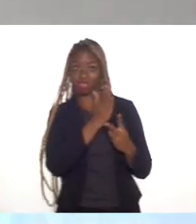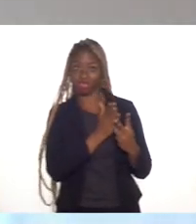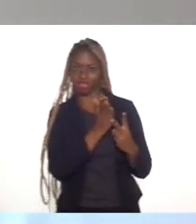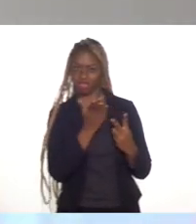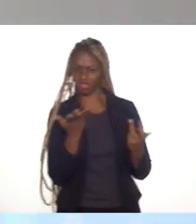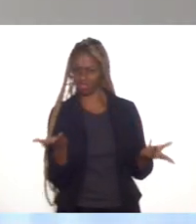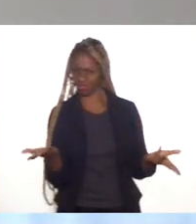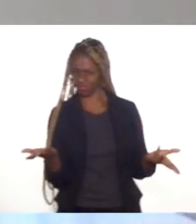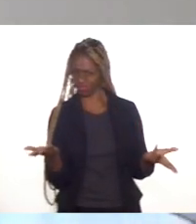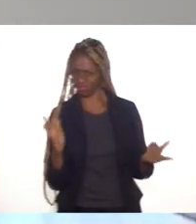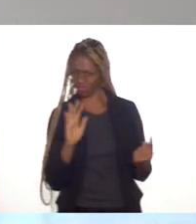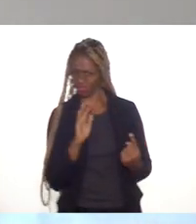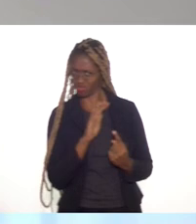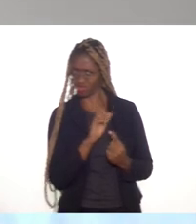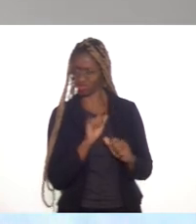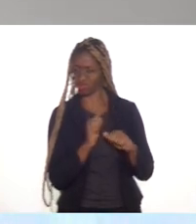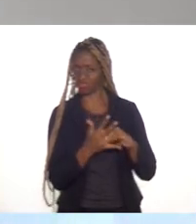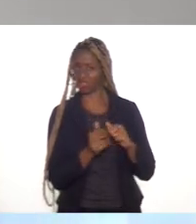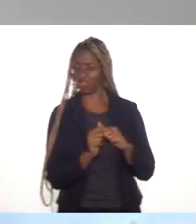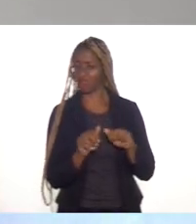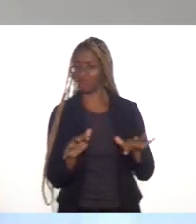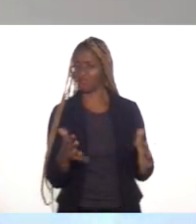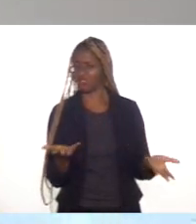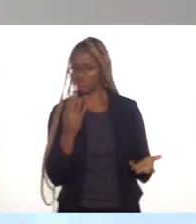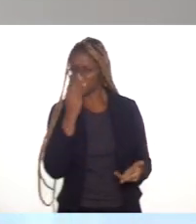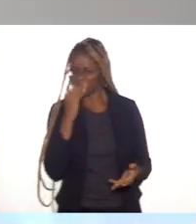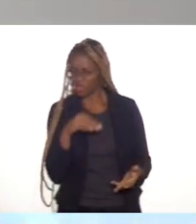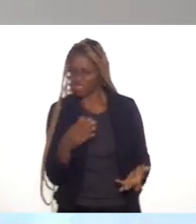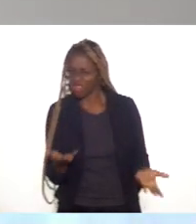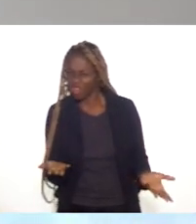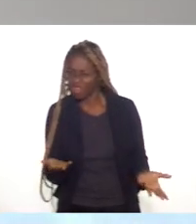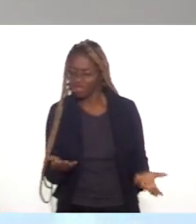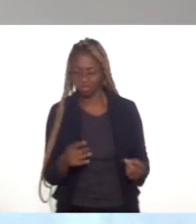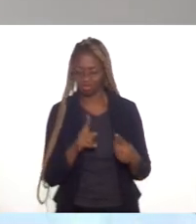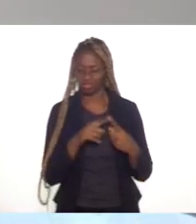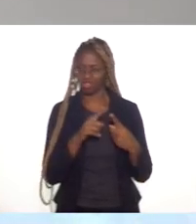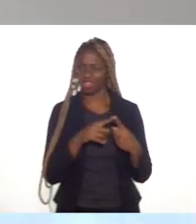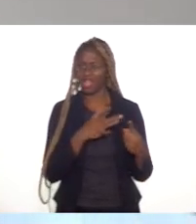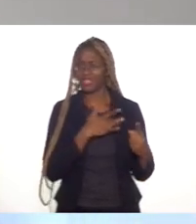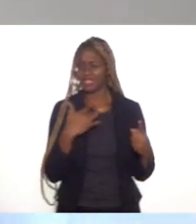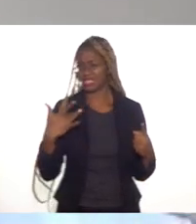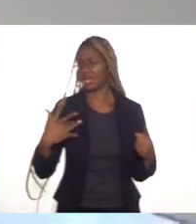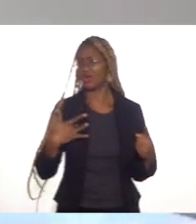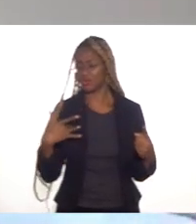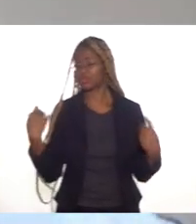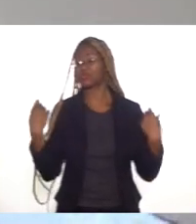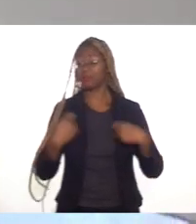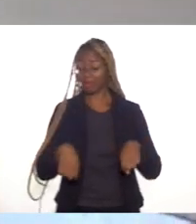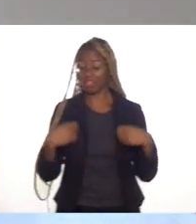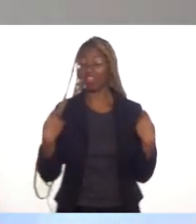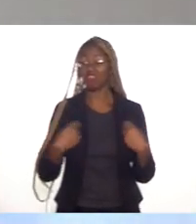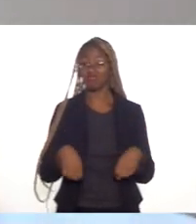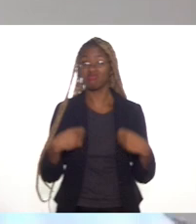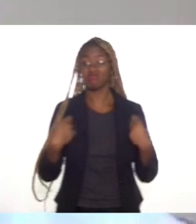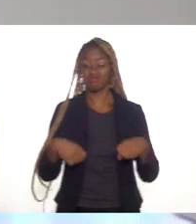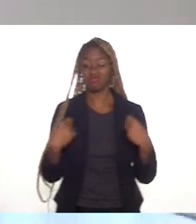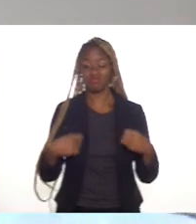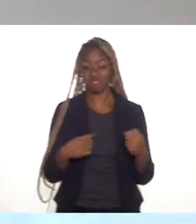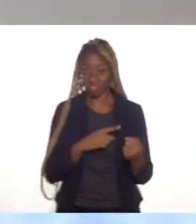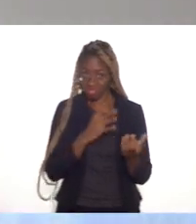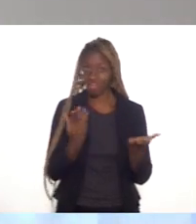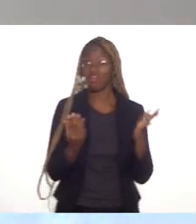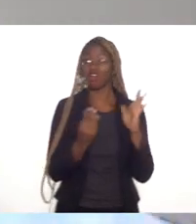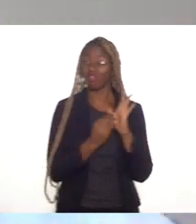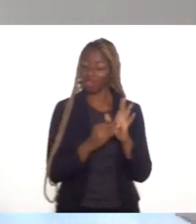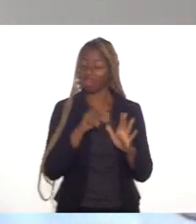o impacto da pandemia, tanto na saúde, eu acho que o eixo saúde deveria ter sido especificamente demarcado,